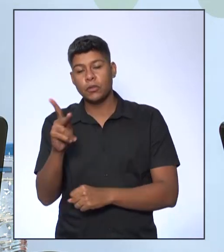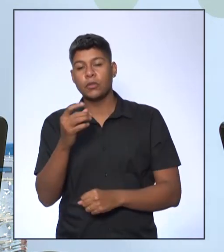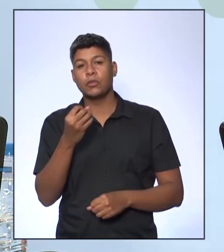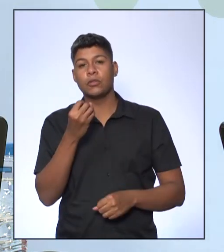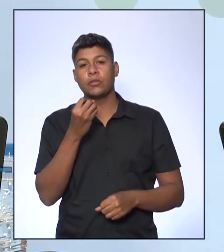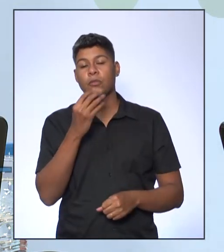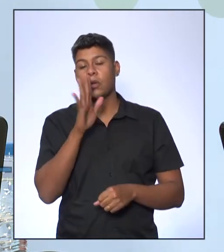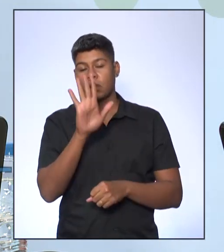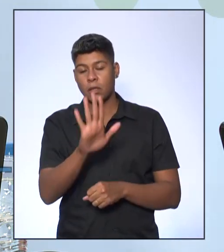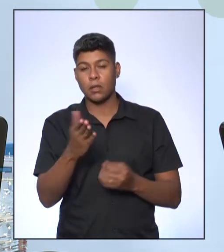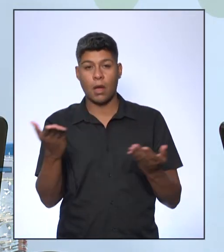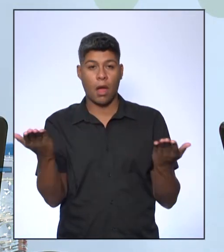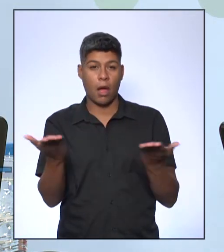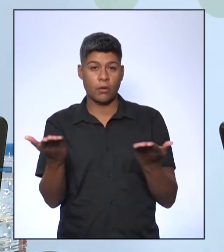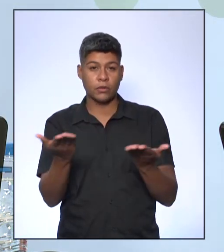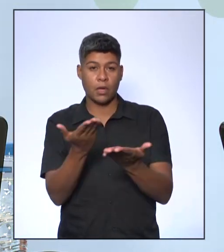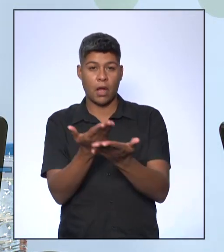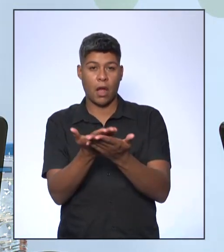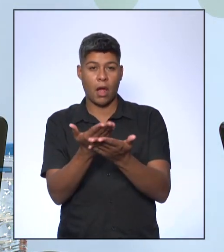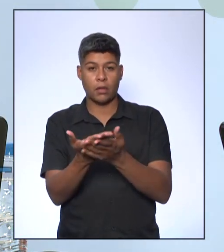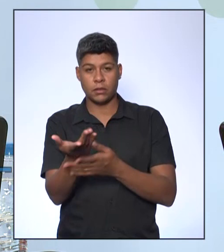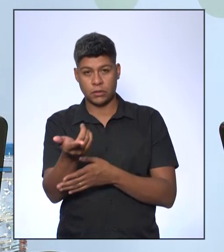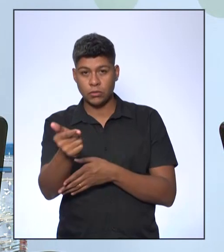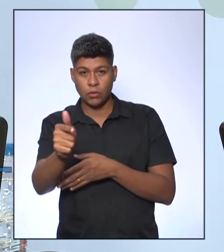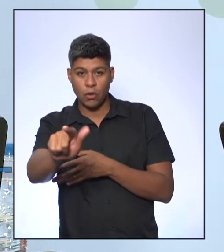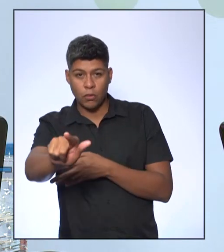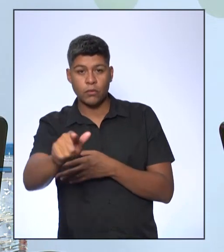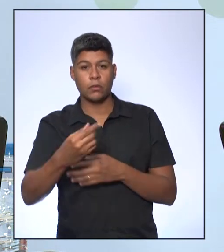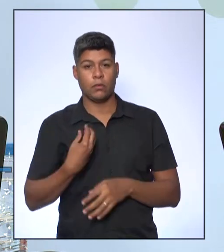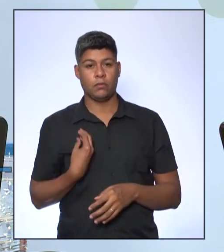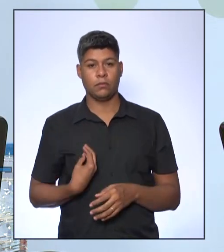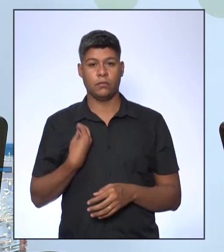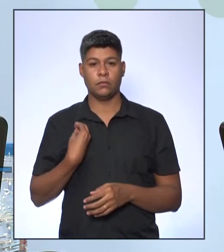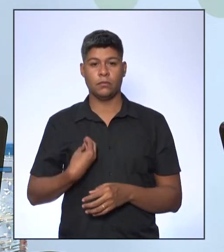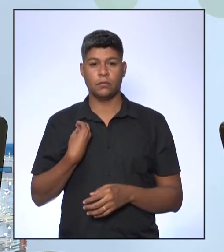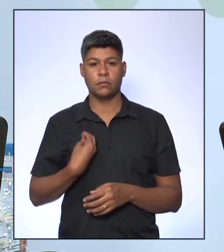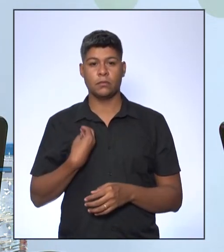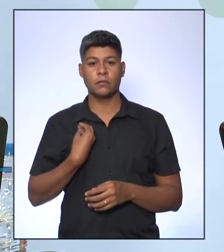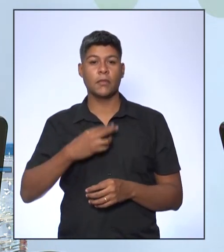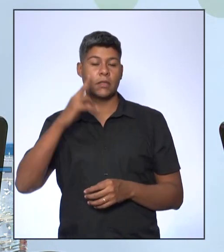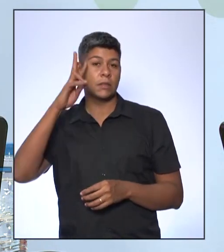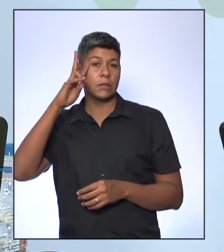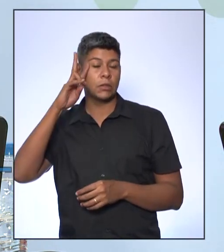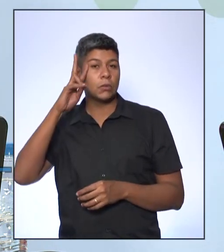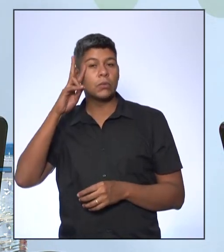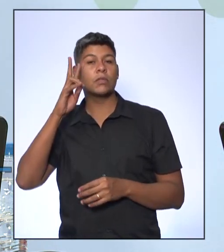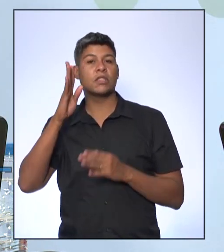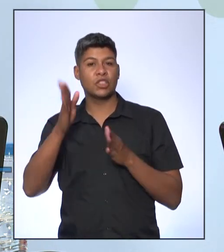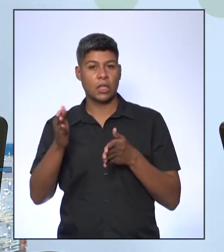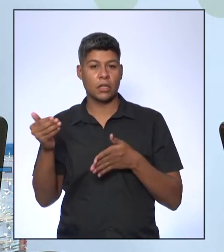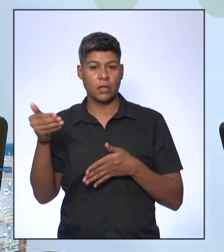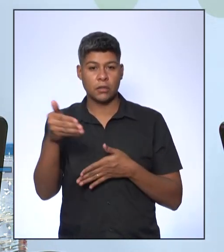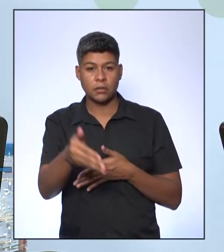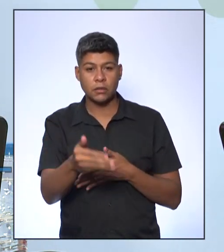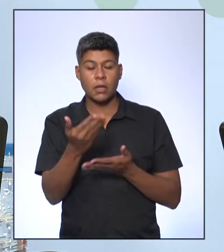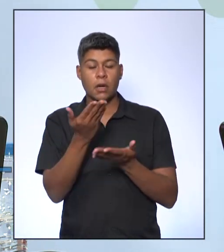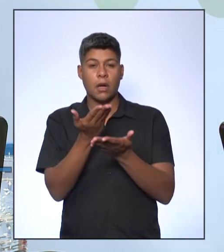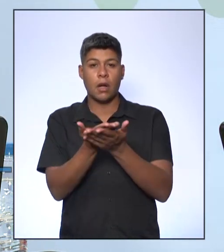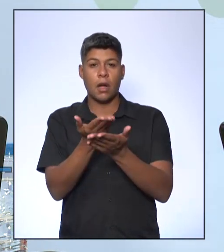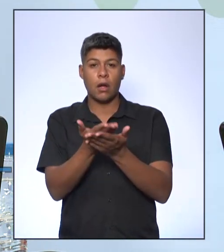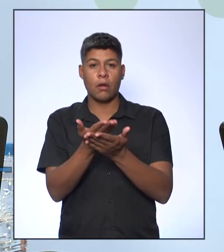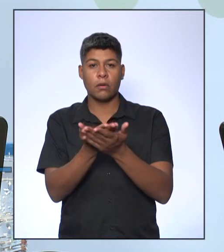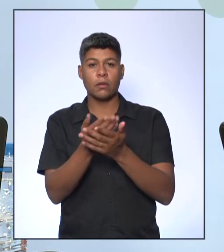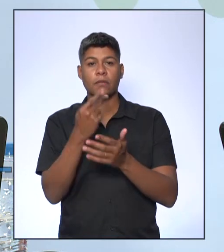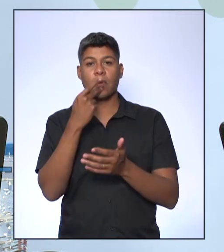para mais uma aula. Estou de volta, né, Jonas? Não estava aqui Na na segunda-feira. segunda-feira com vocês, né? A aula a gente vai falar sobre